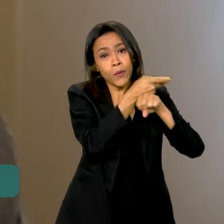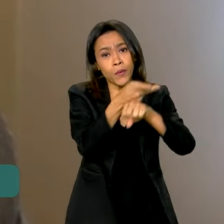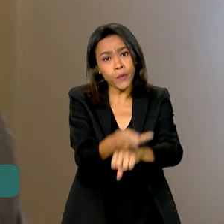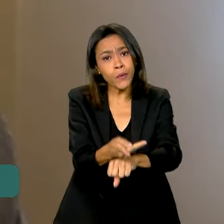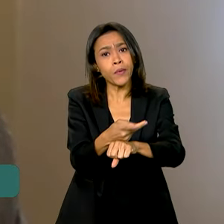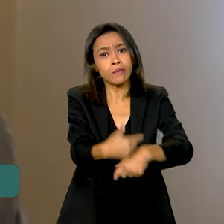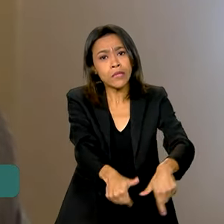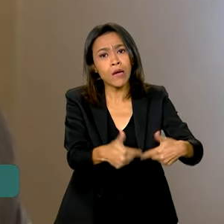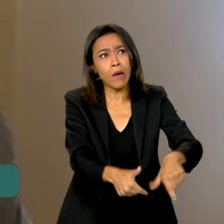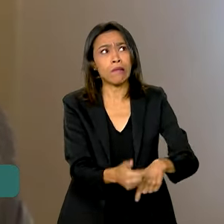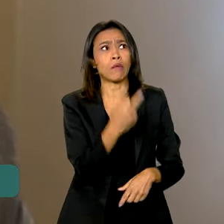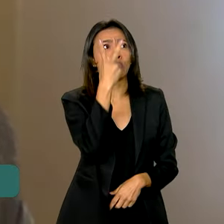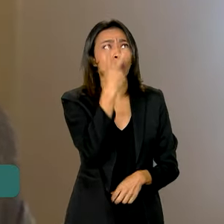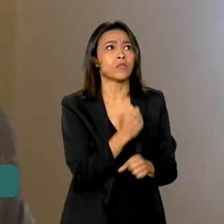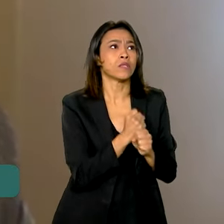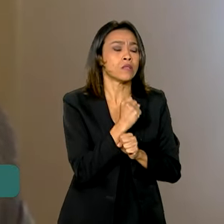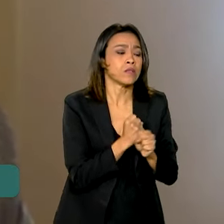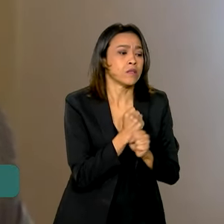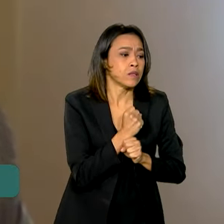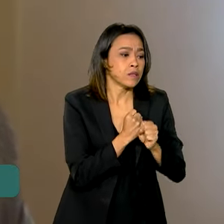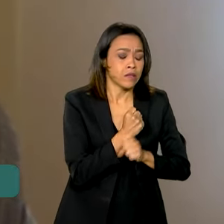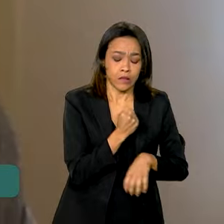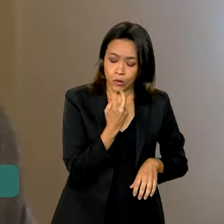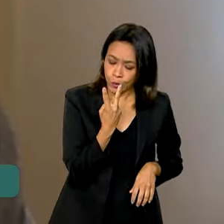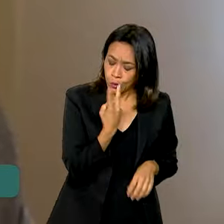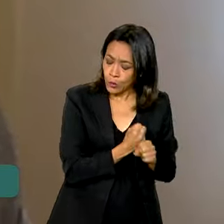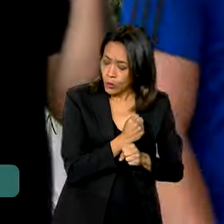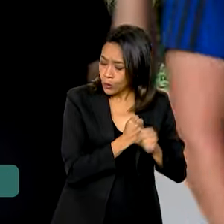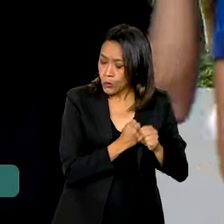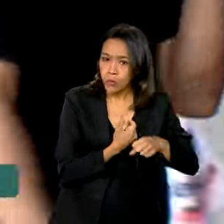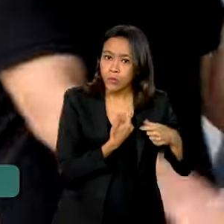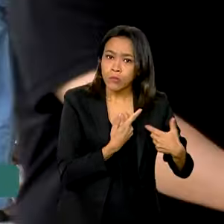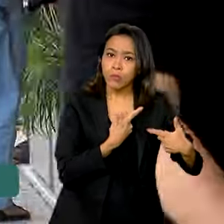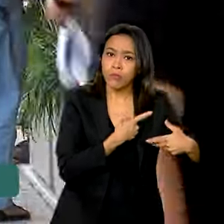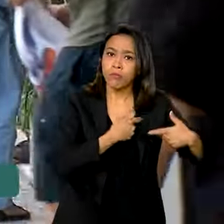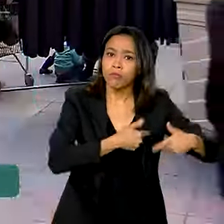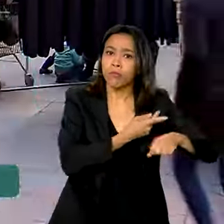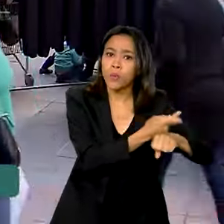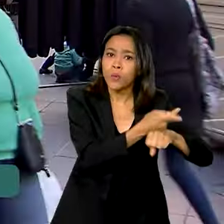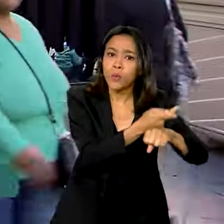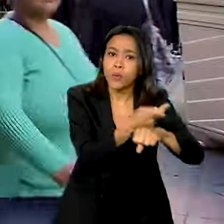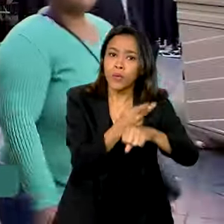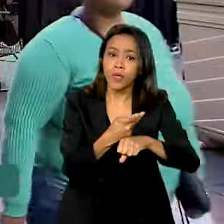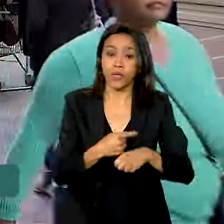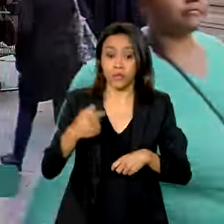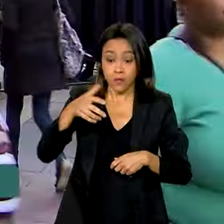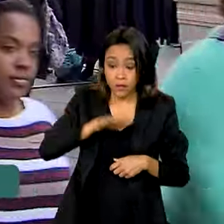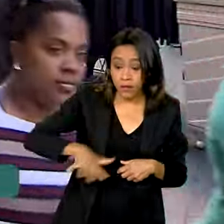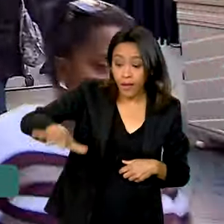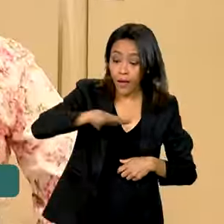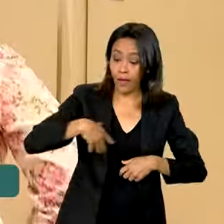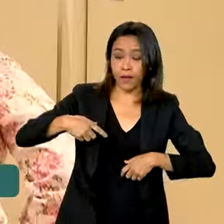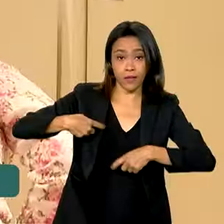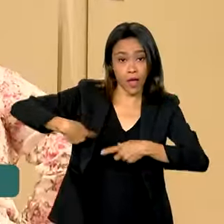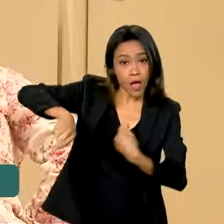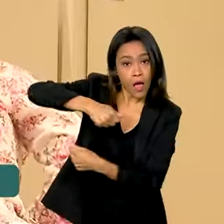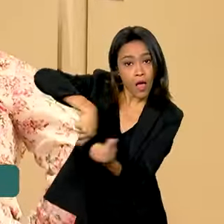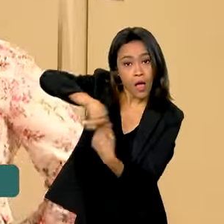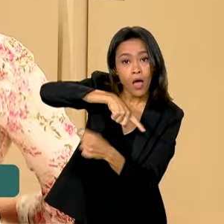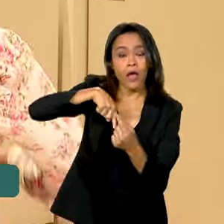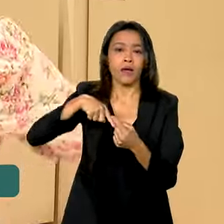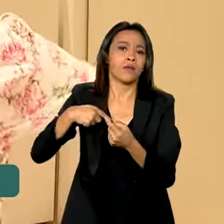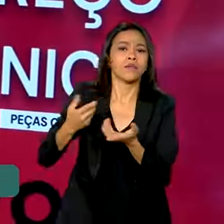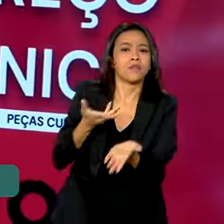de 2 anos, né? Ou seja, à medida que mais atividades econômicas, principalmente serviços de alta